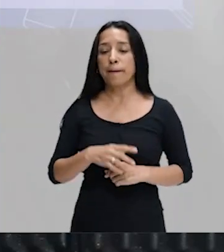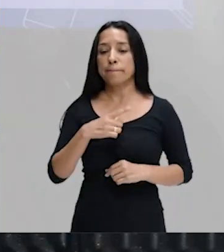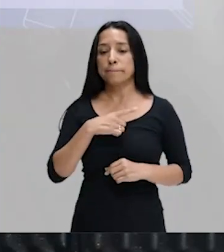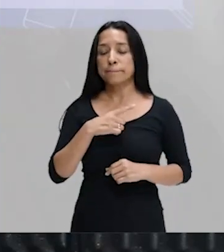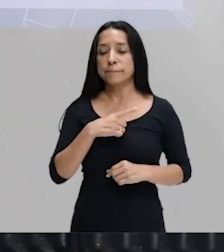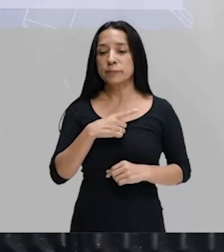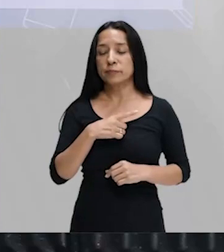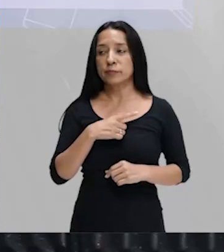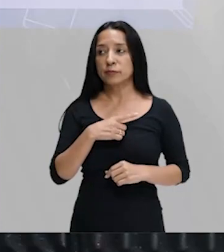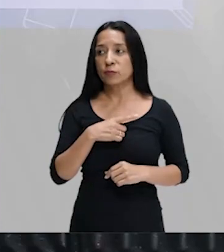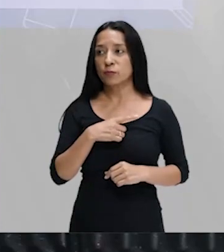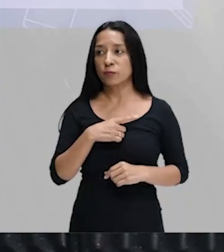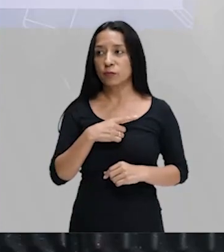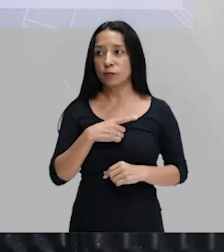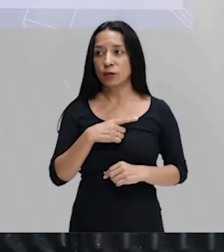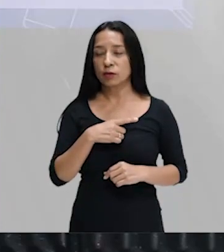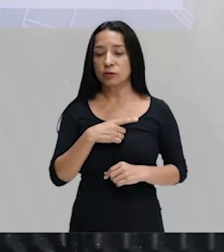ter